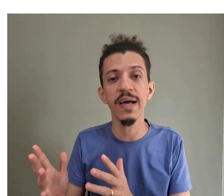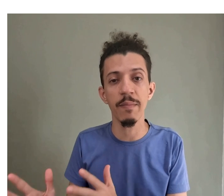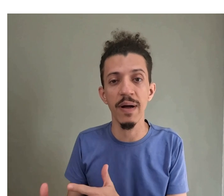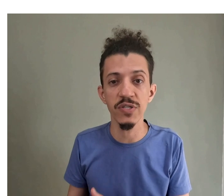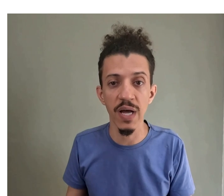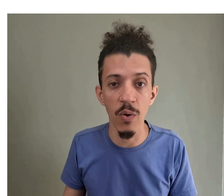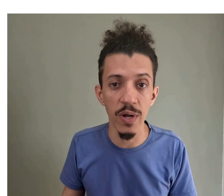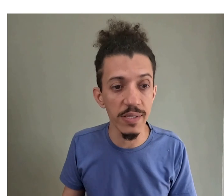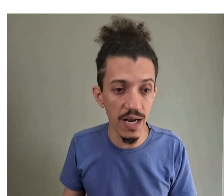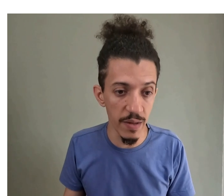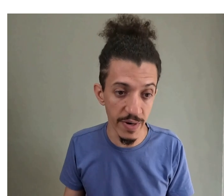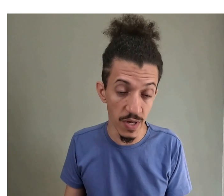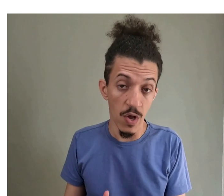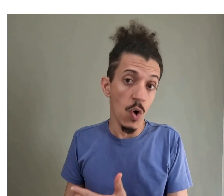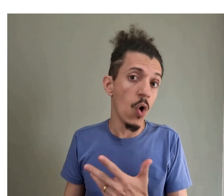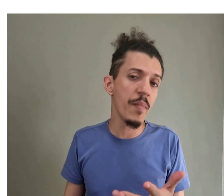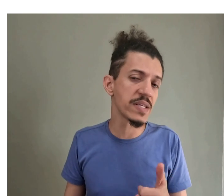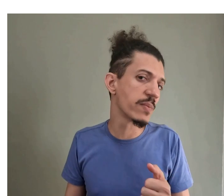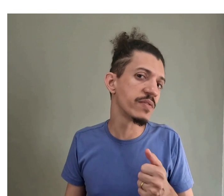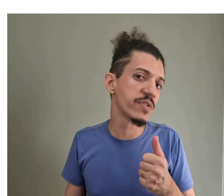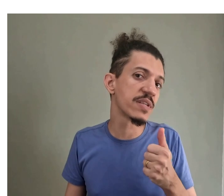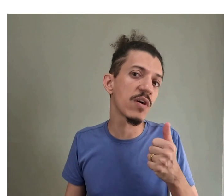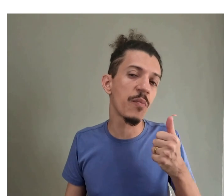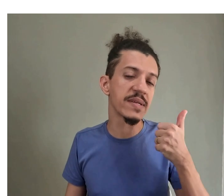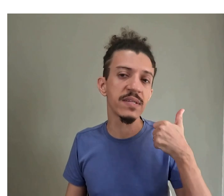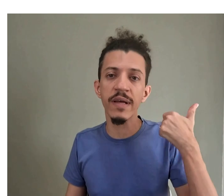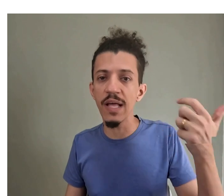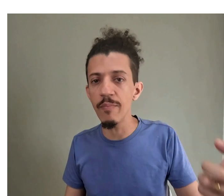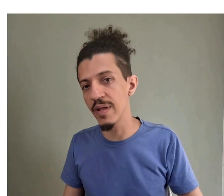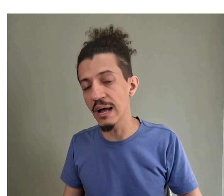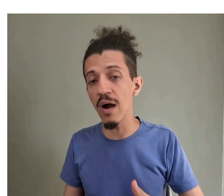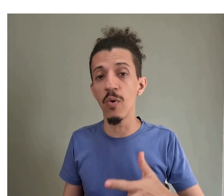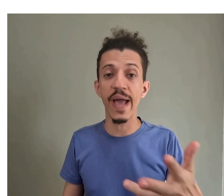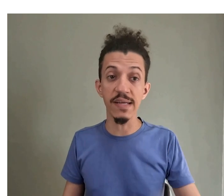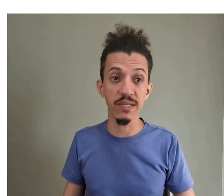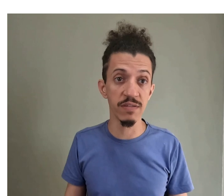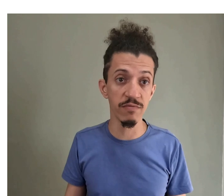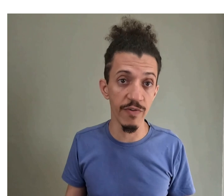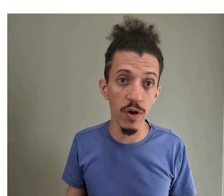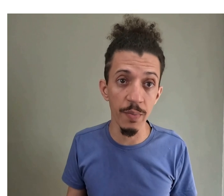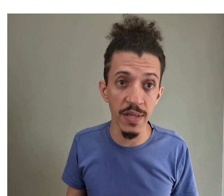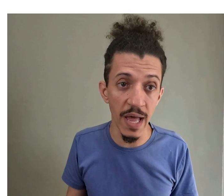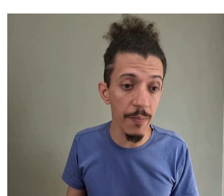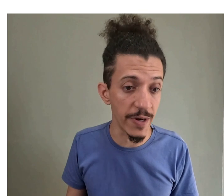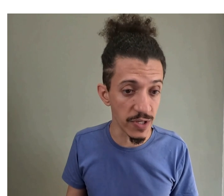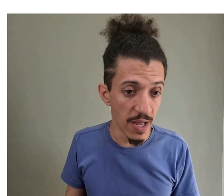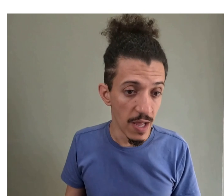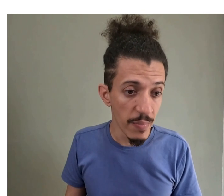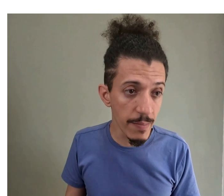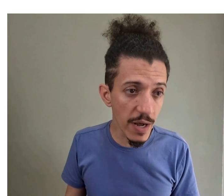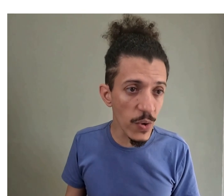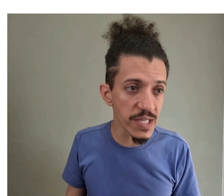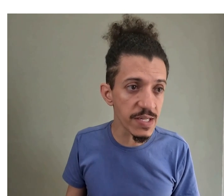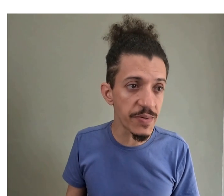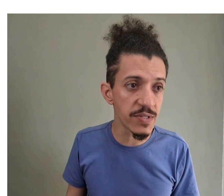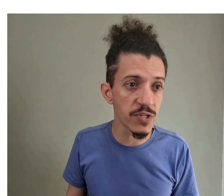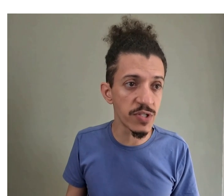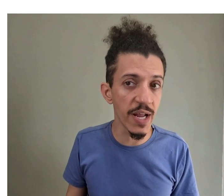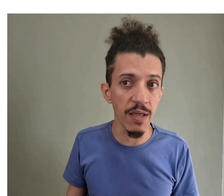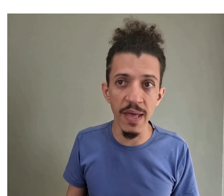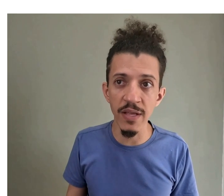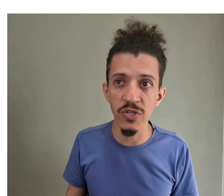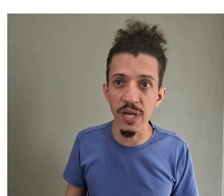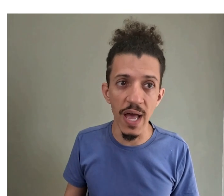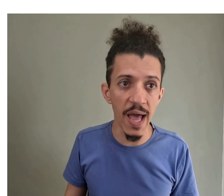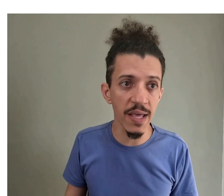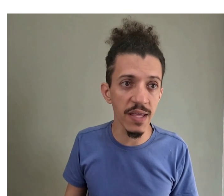ordem gramatical da Libras, ou mesmo se você está começando a interpretar ou quer se desenvolver como intérprete, primeira coisa que você precisa de ter